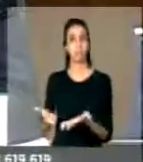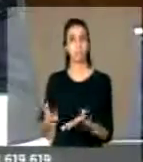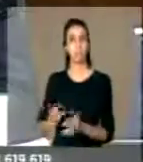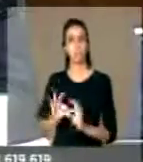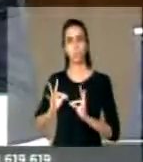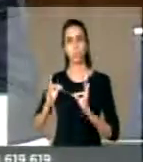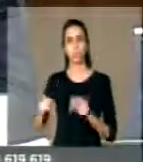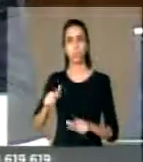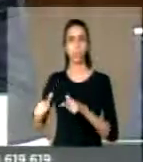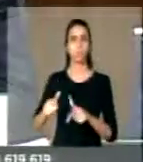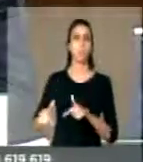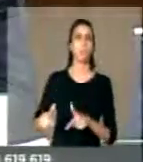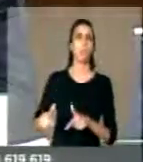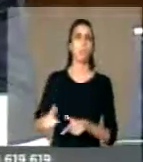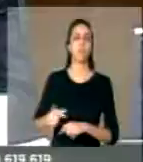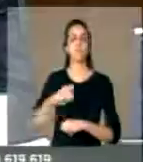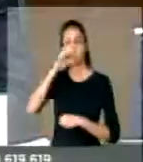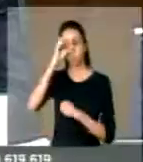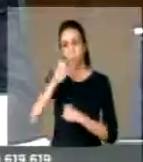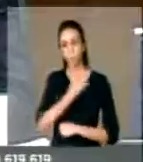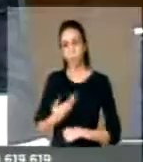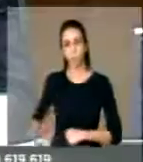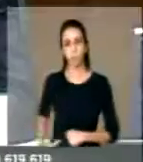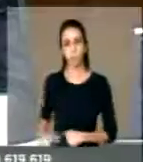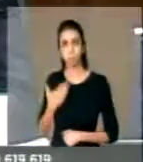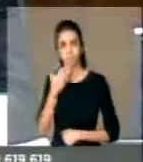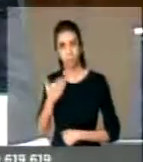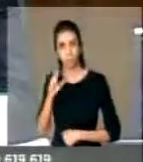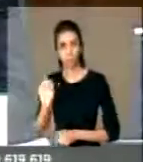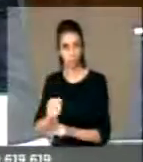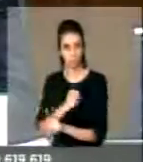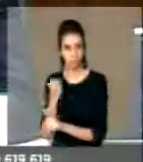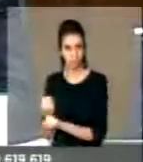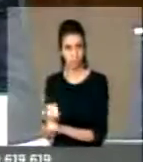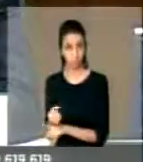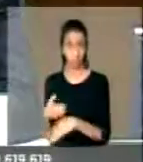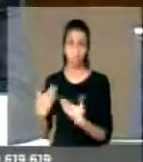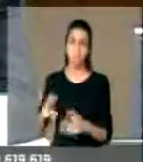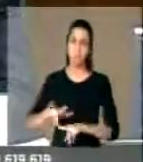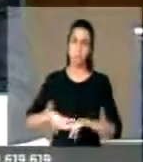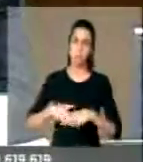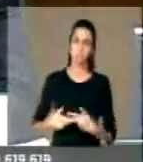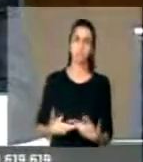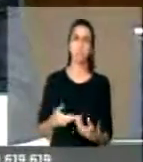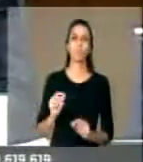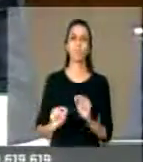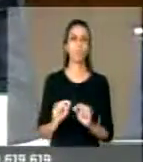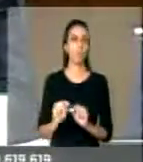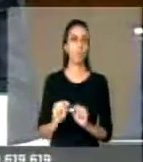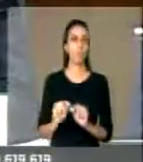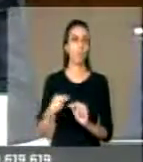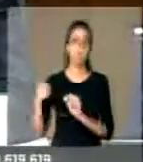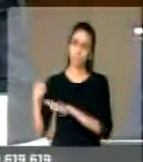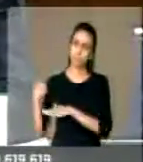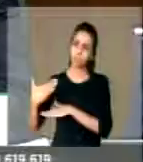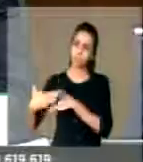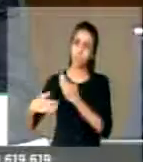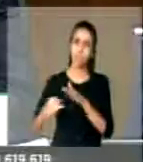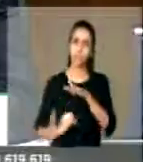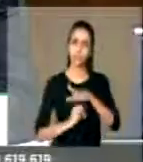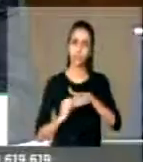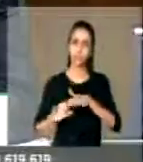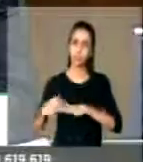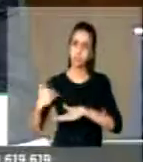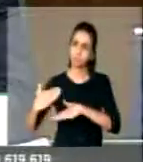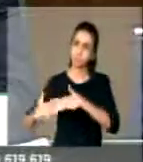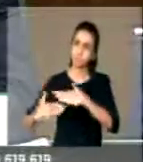no atendimento às demandas da sociedade. Este é o resultado do amadurecimento das instituições